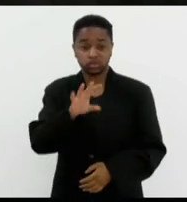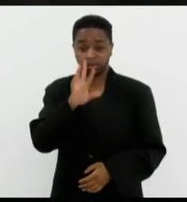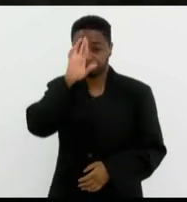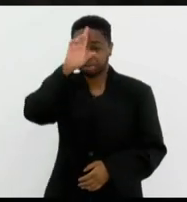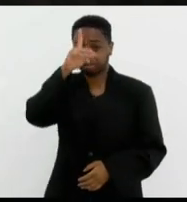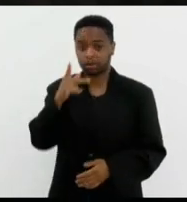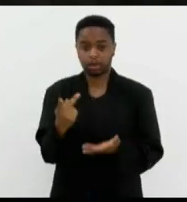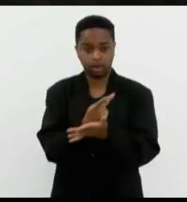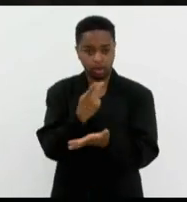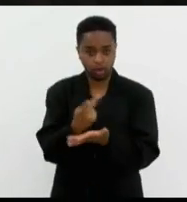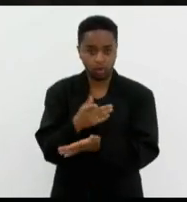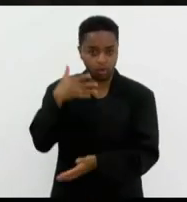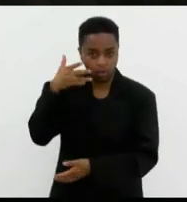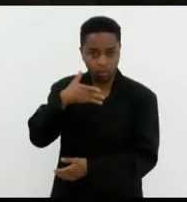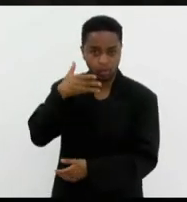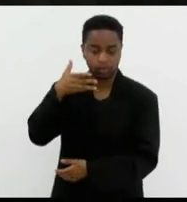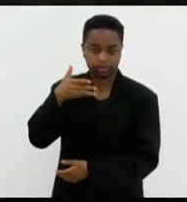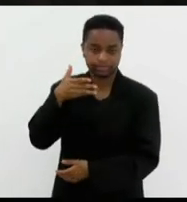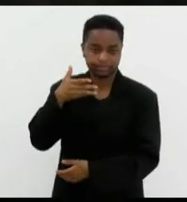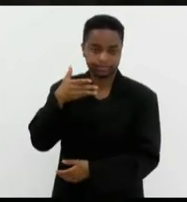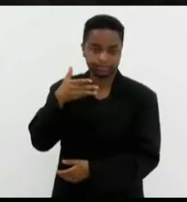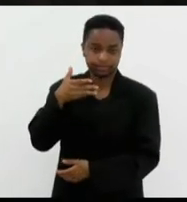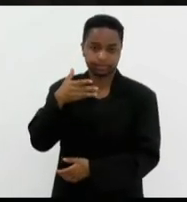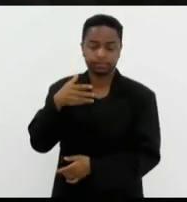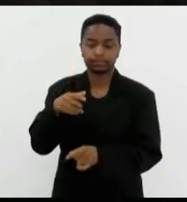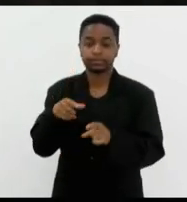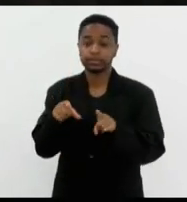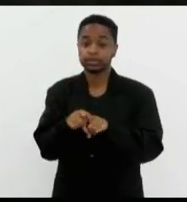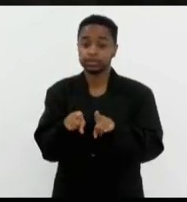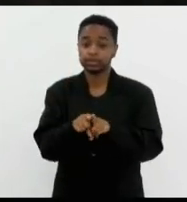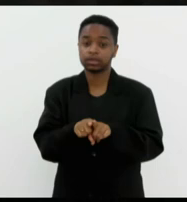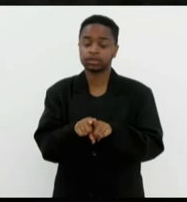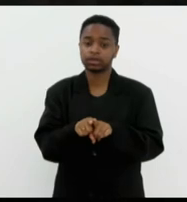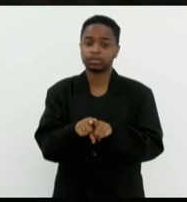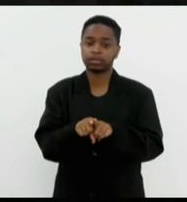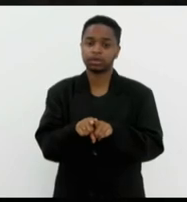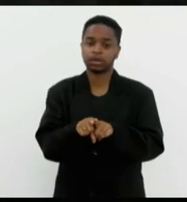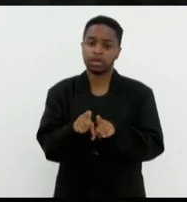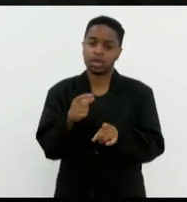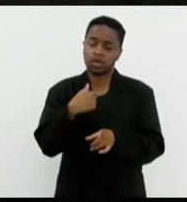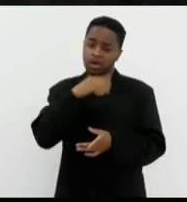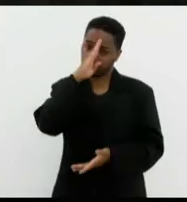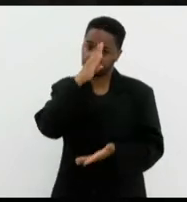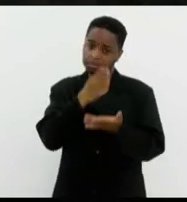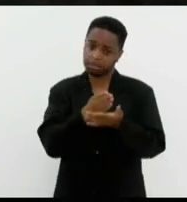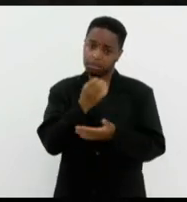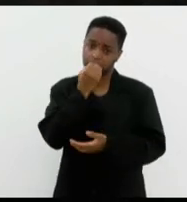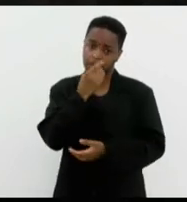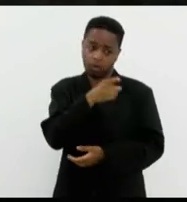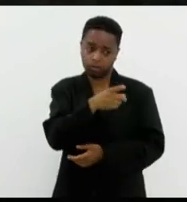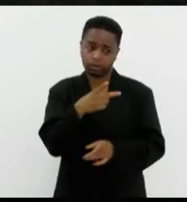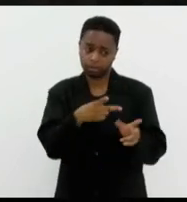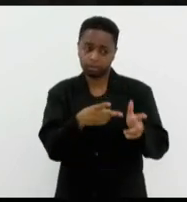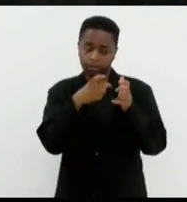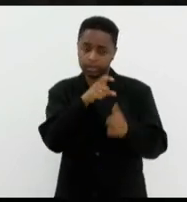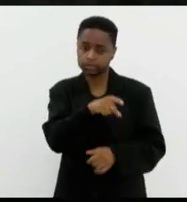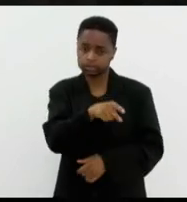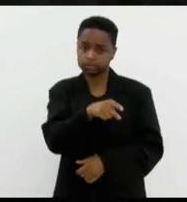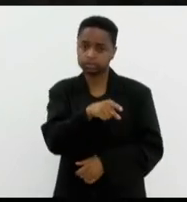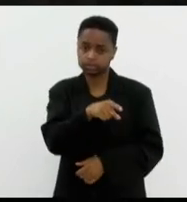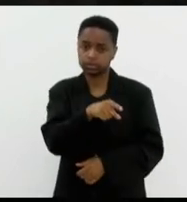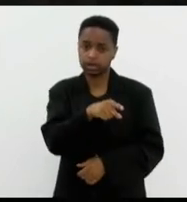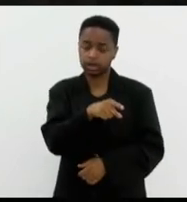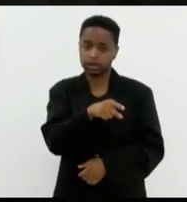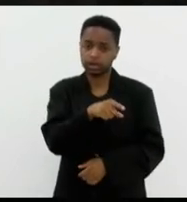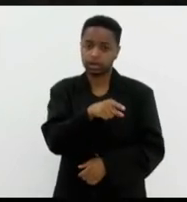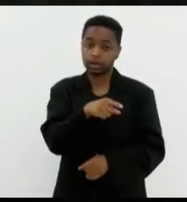sua fala e propiciou, e aí acho que foi muito boa a sua percepção,